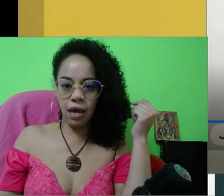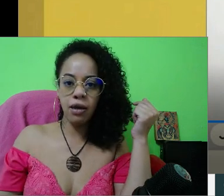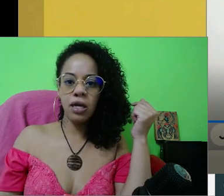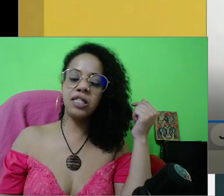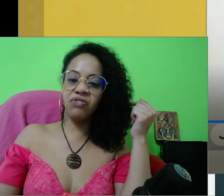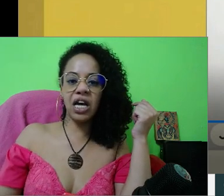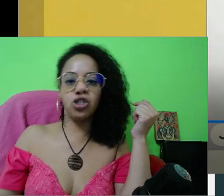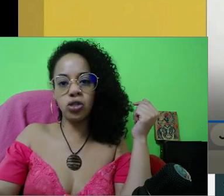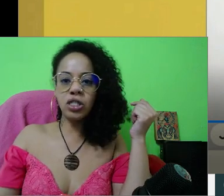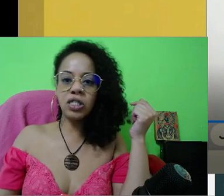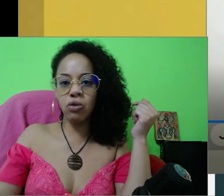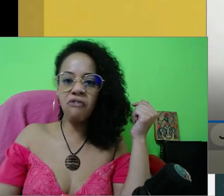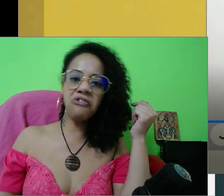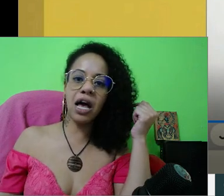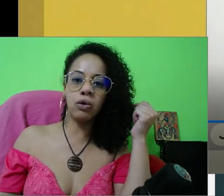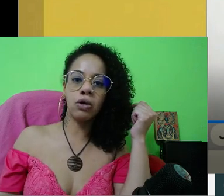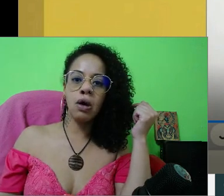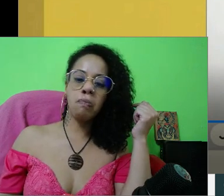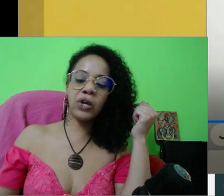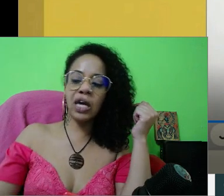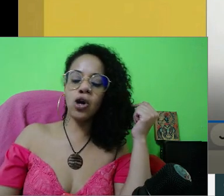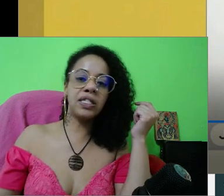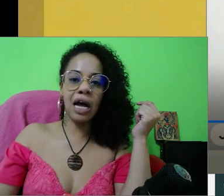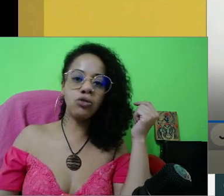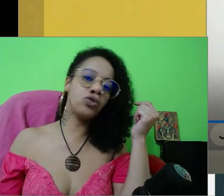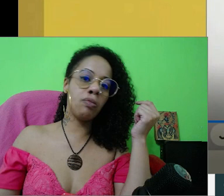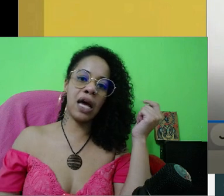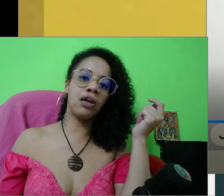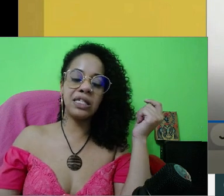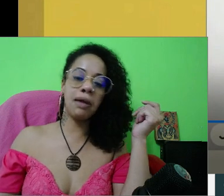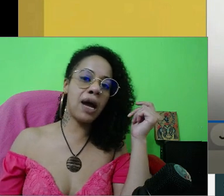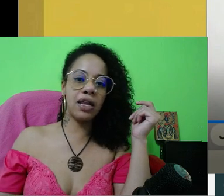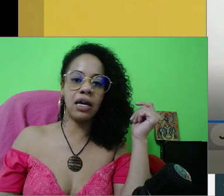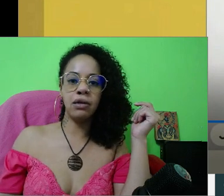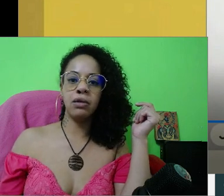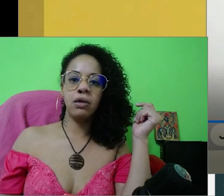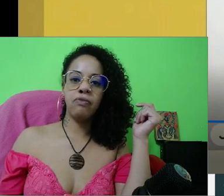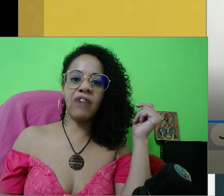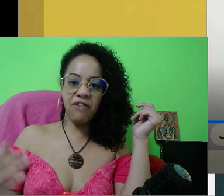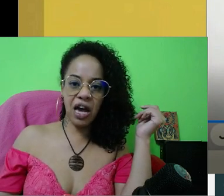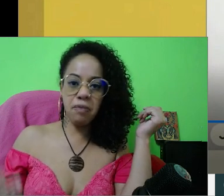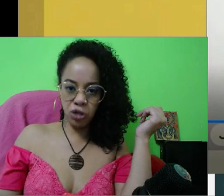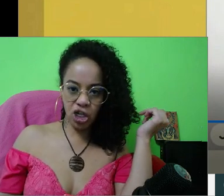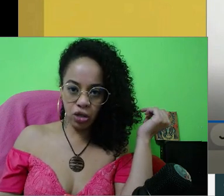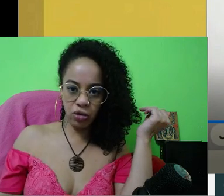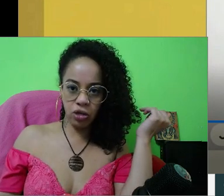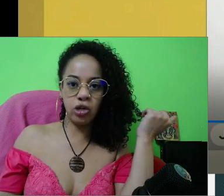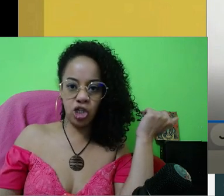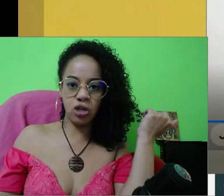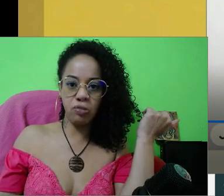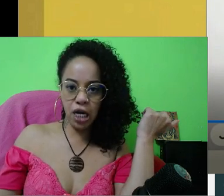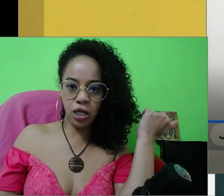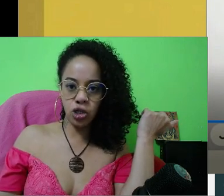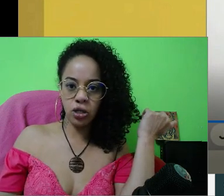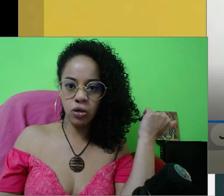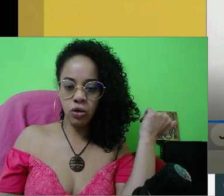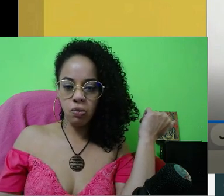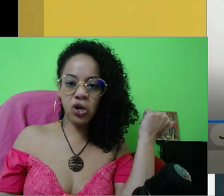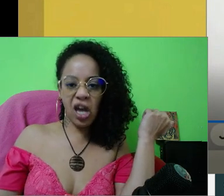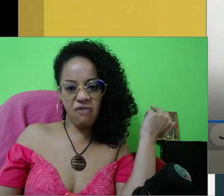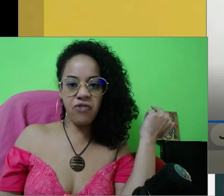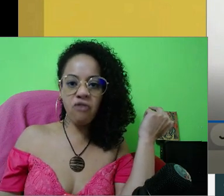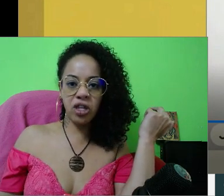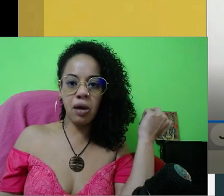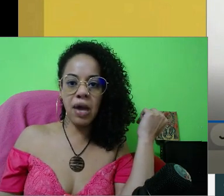se se ficar distorcendo o que eu falo porque nós está acostumada com essa merda vai ficar repetindo ideologia dominante